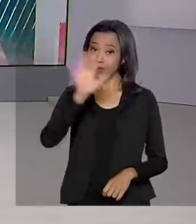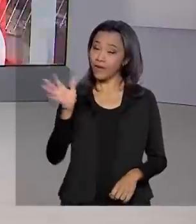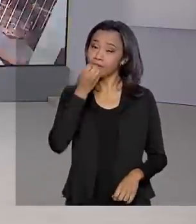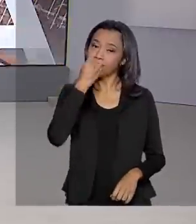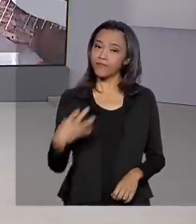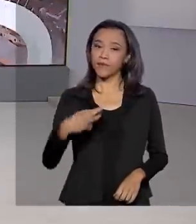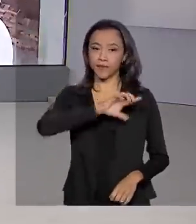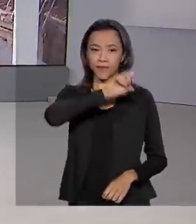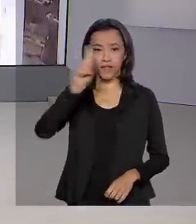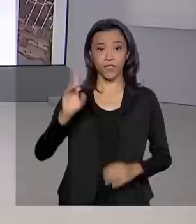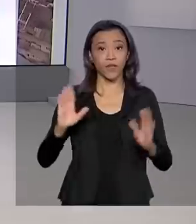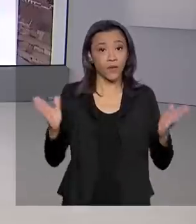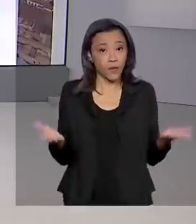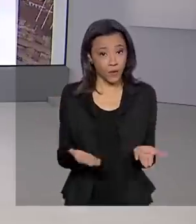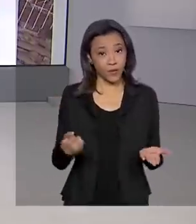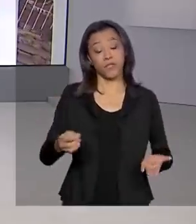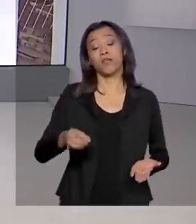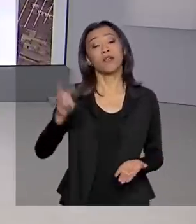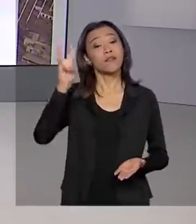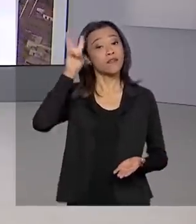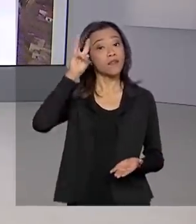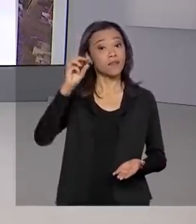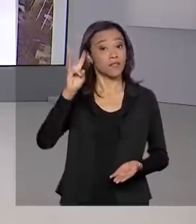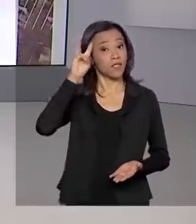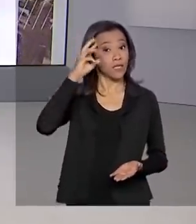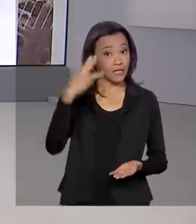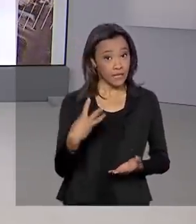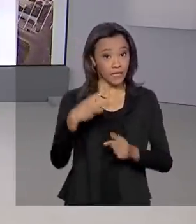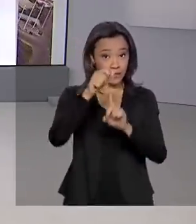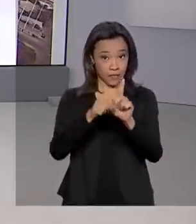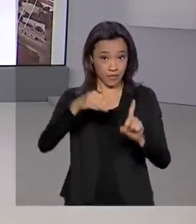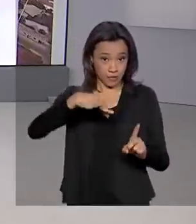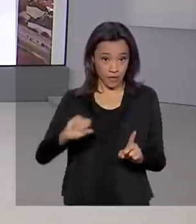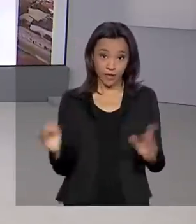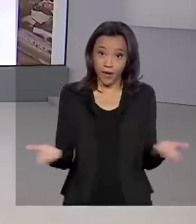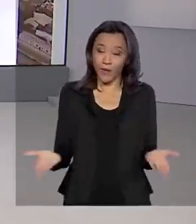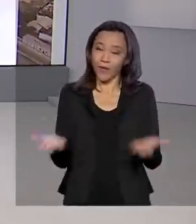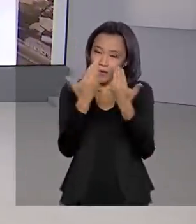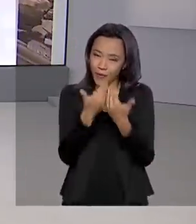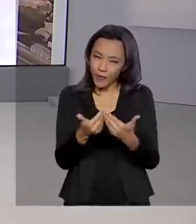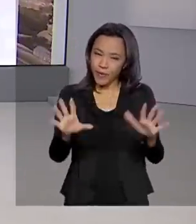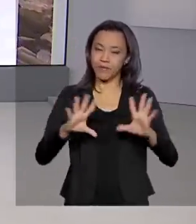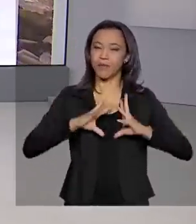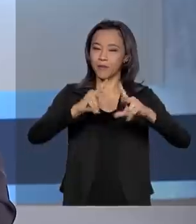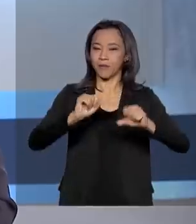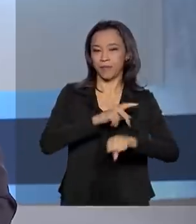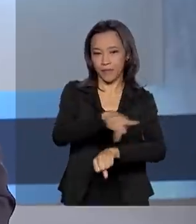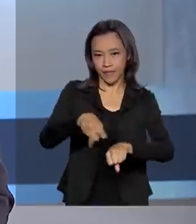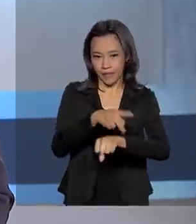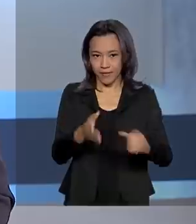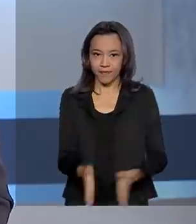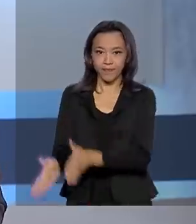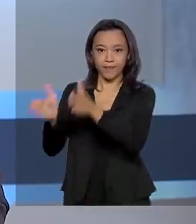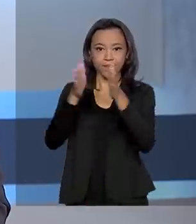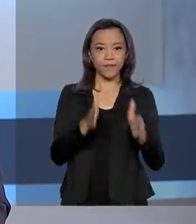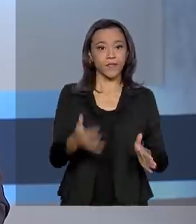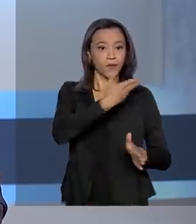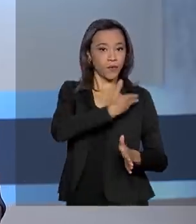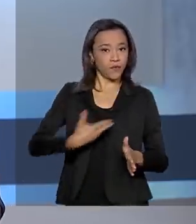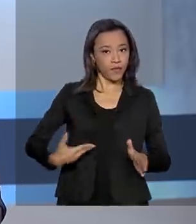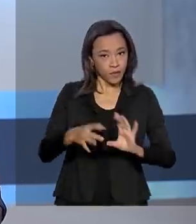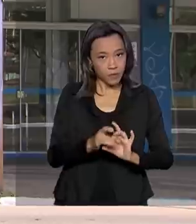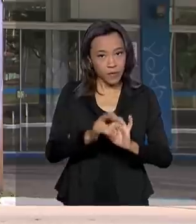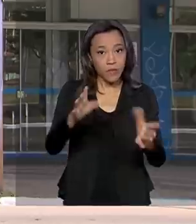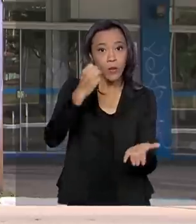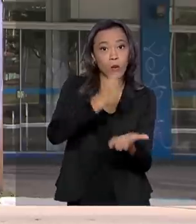Olá, bom dia. Hoje é terça-feira, 3 de março. Começa agora o Brasil em Dia para todo o país. Governo